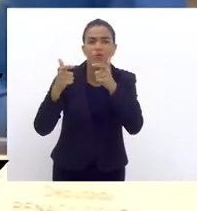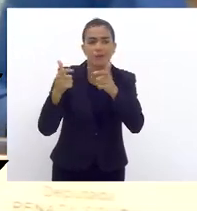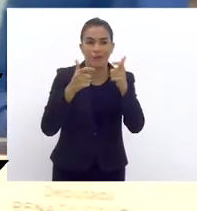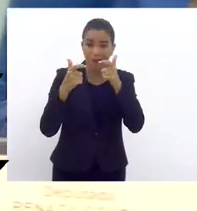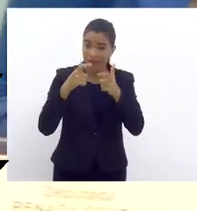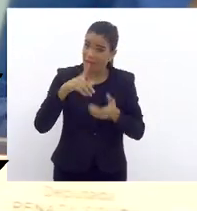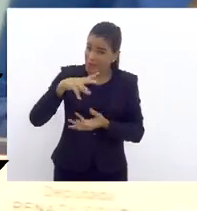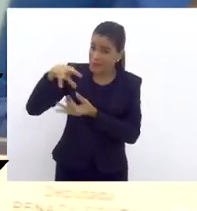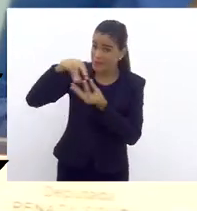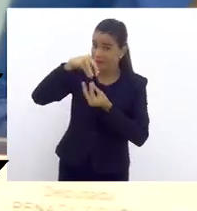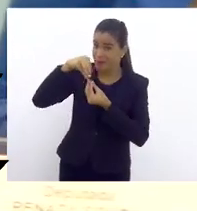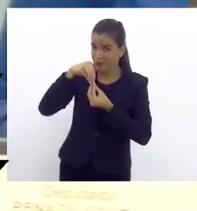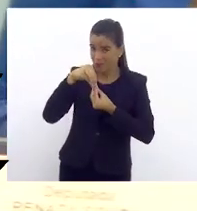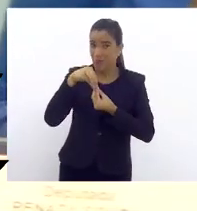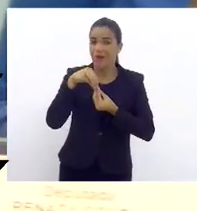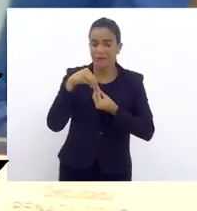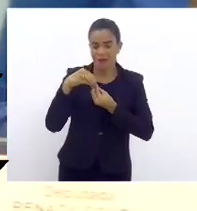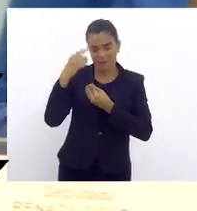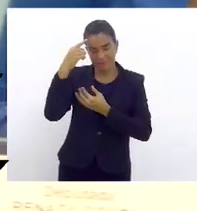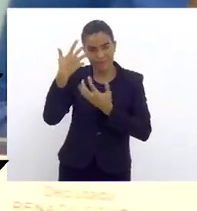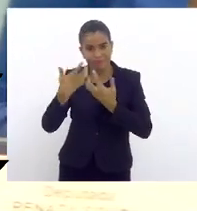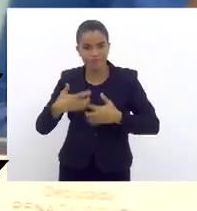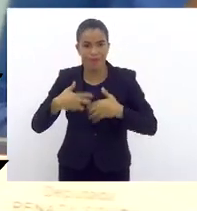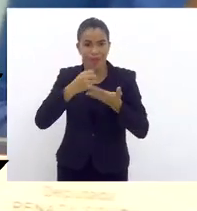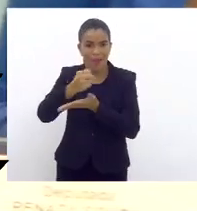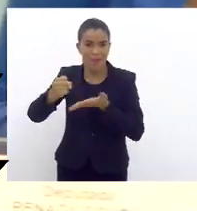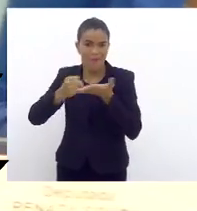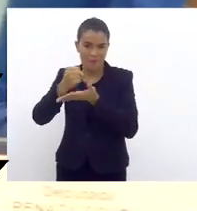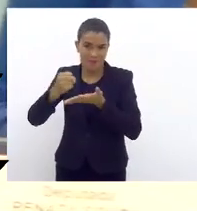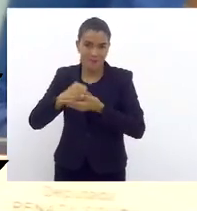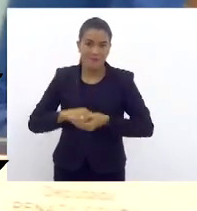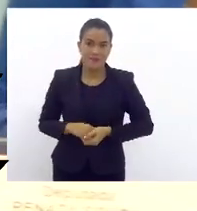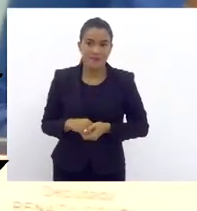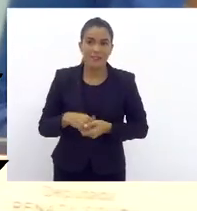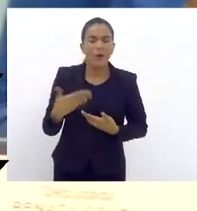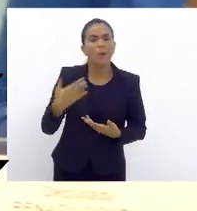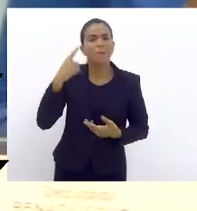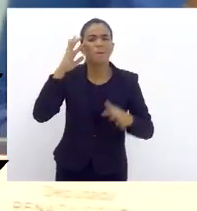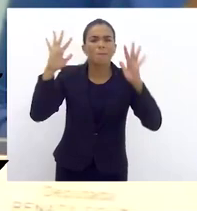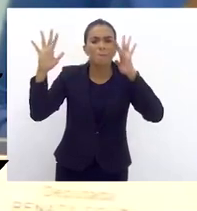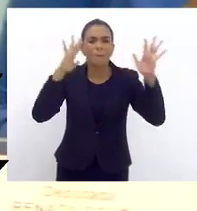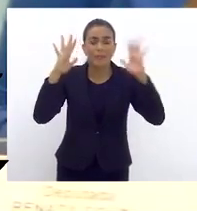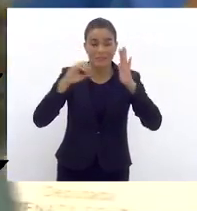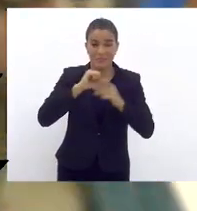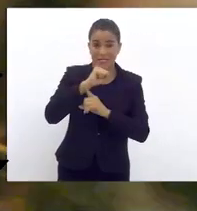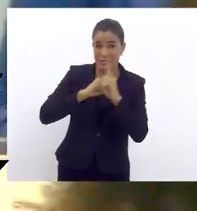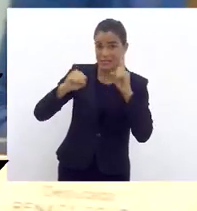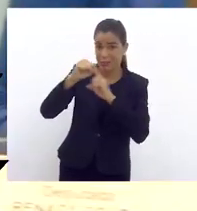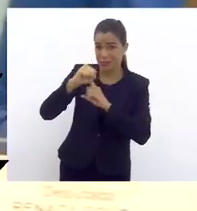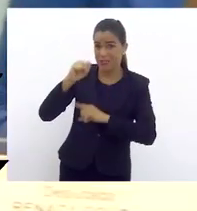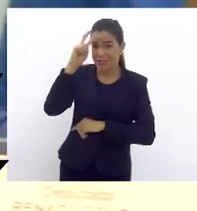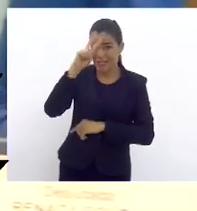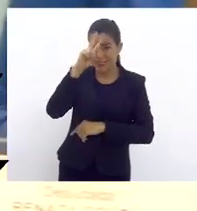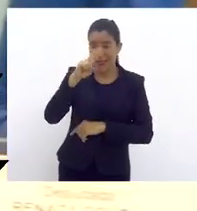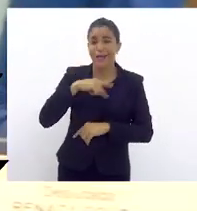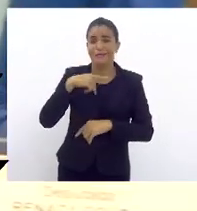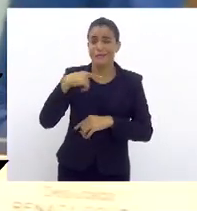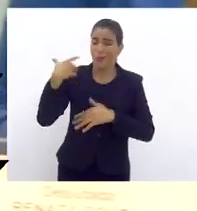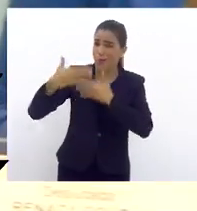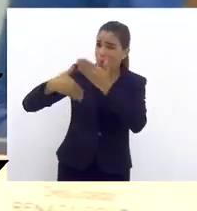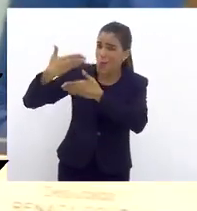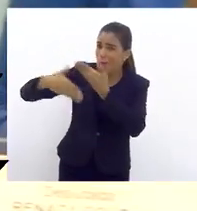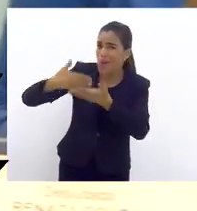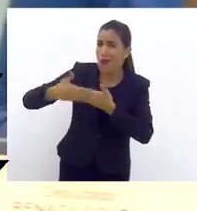espiritualidade que traz o arcabouço totalizante então pensar que sociedades históricas e milenares